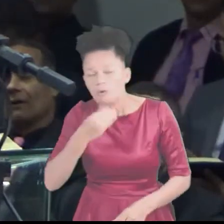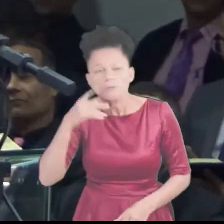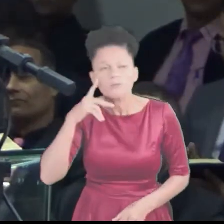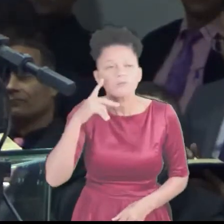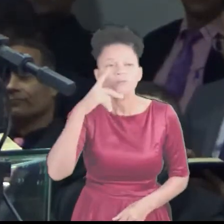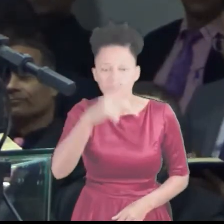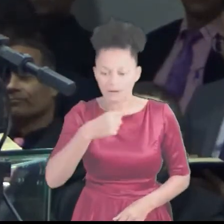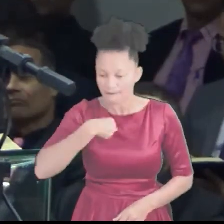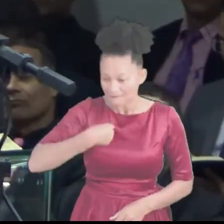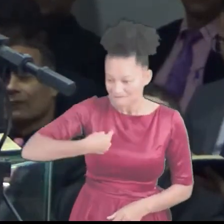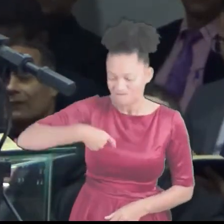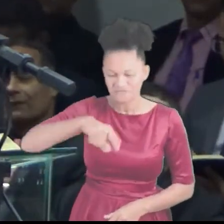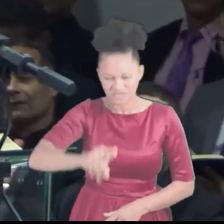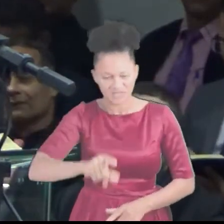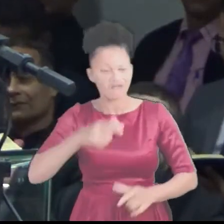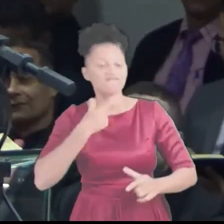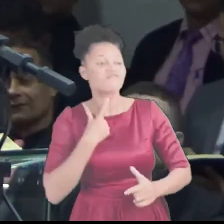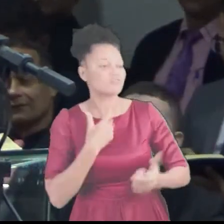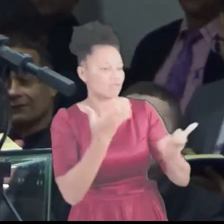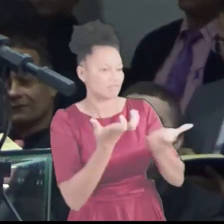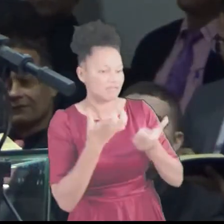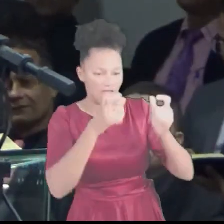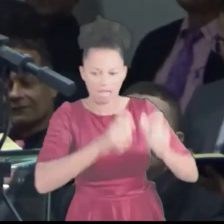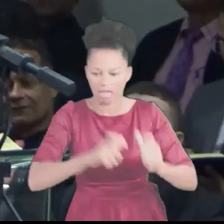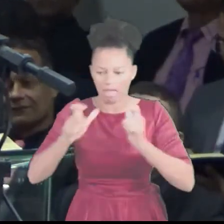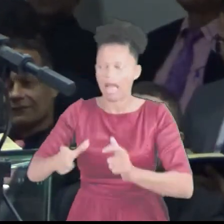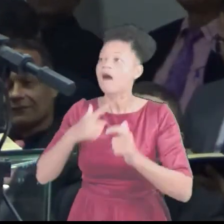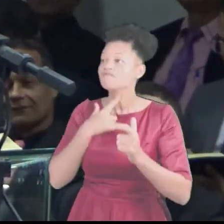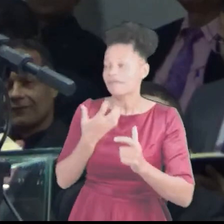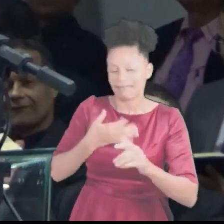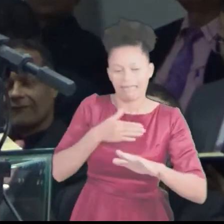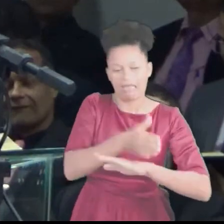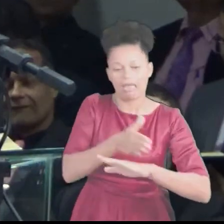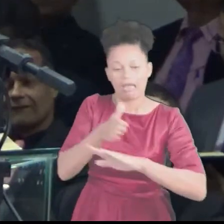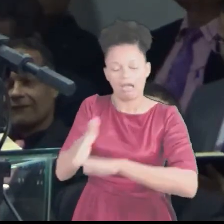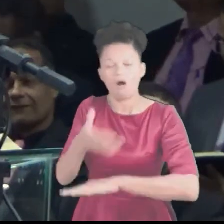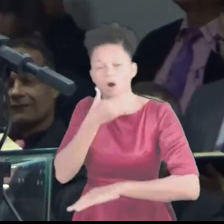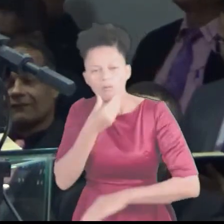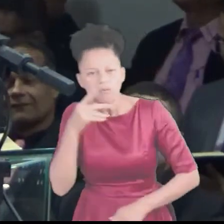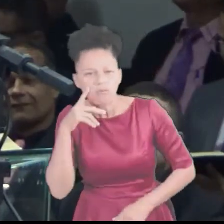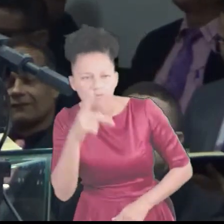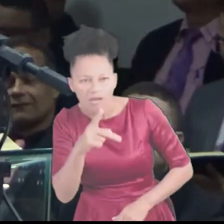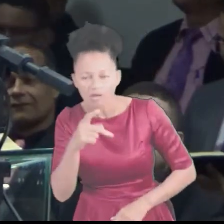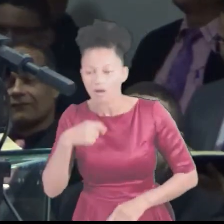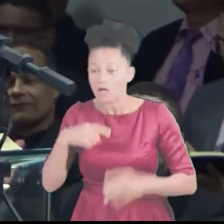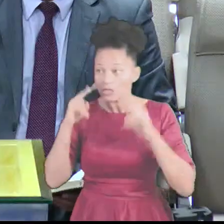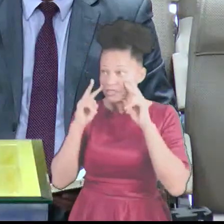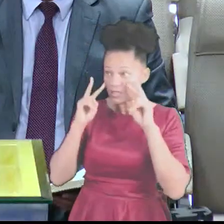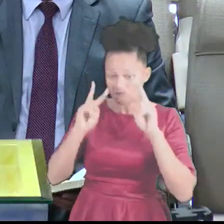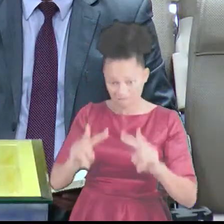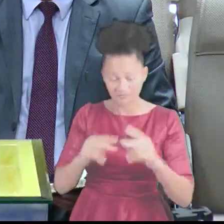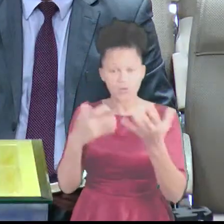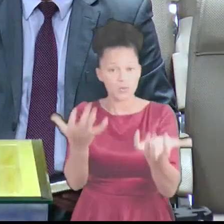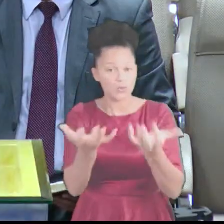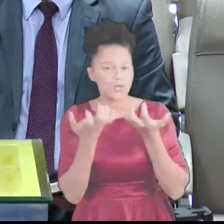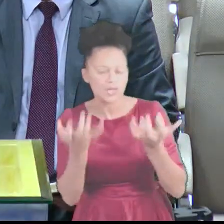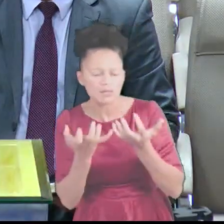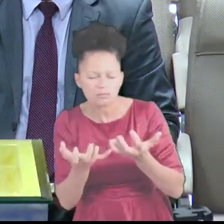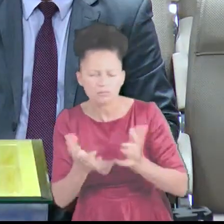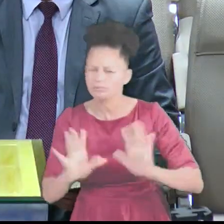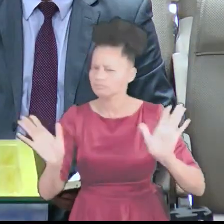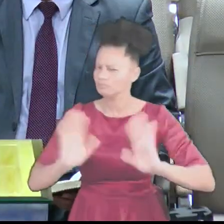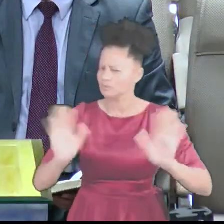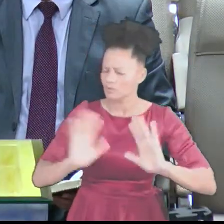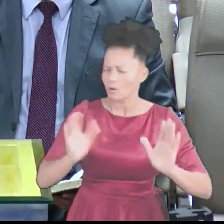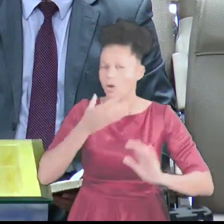profeta ele não vai para onde ele quer. Aleluia, profeta não vê o que quer. Profeta